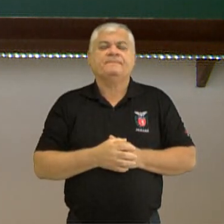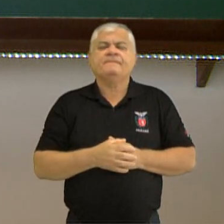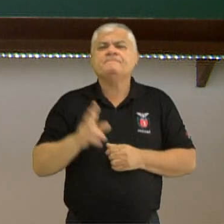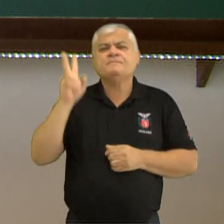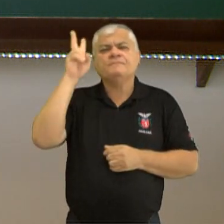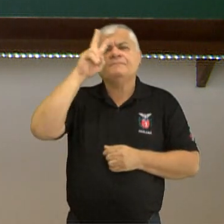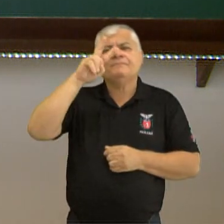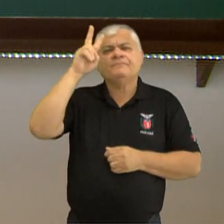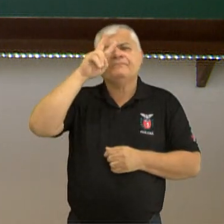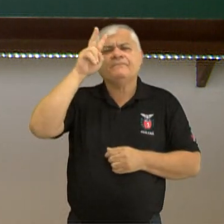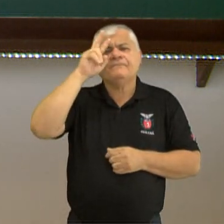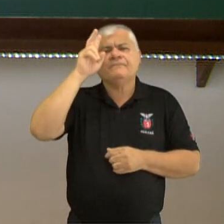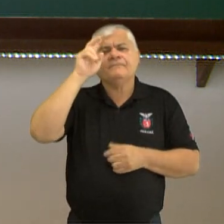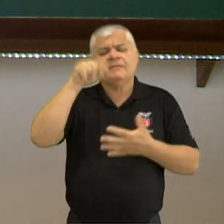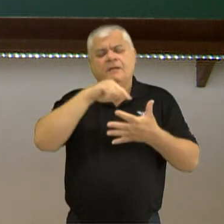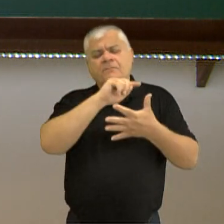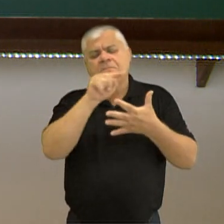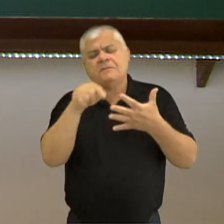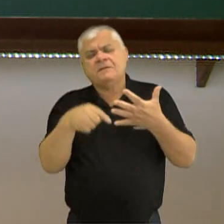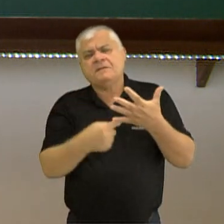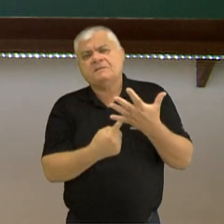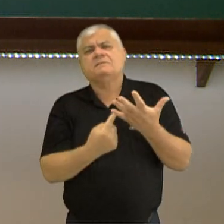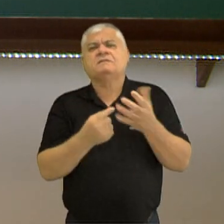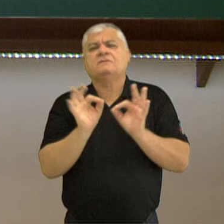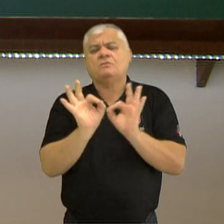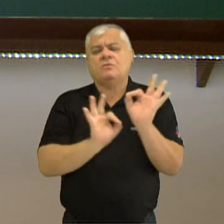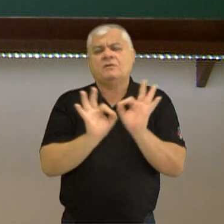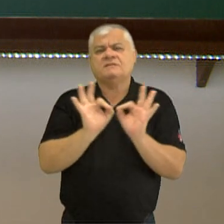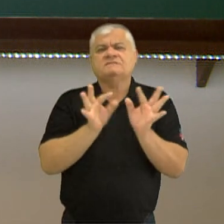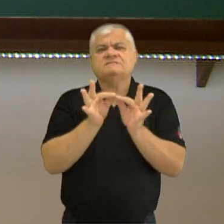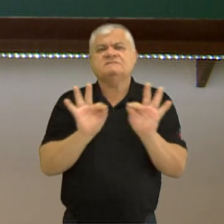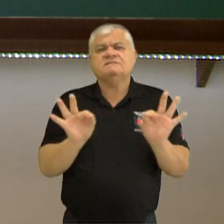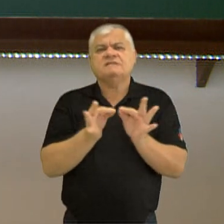alguns aspectos da organização sintática das orações